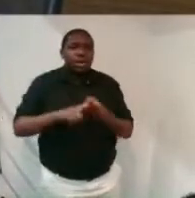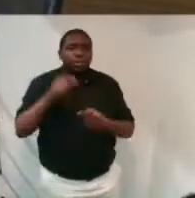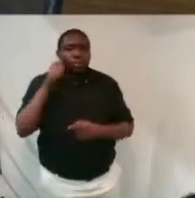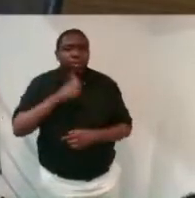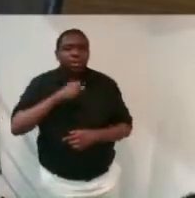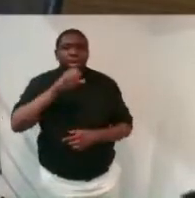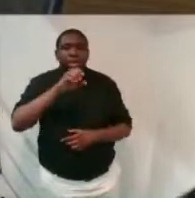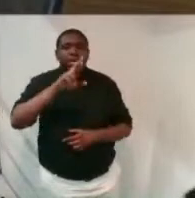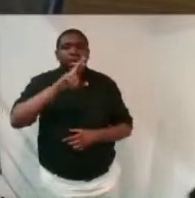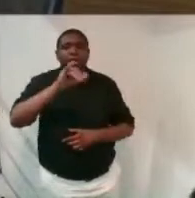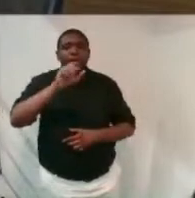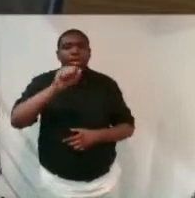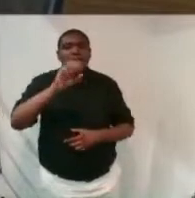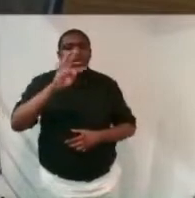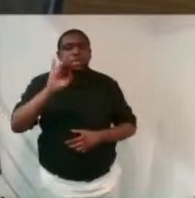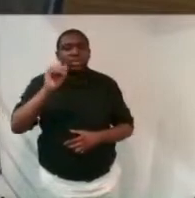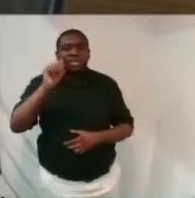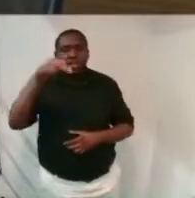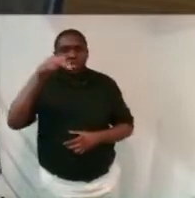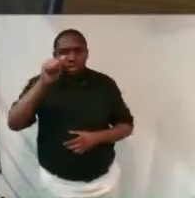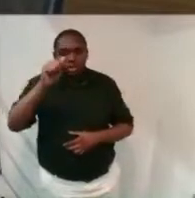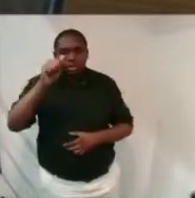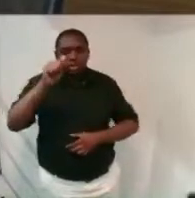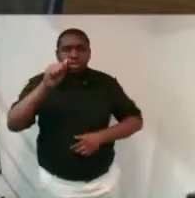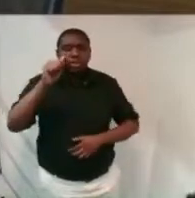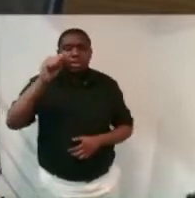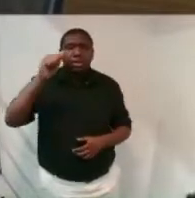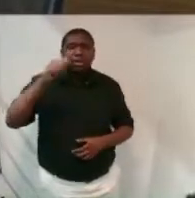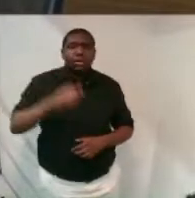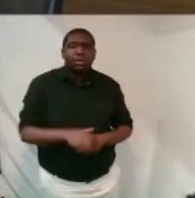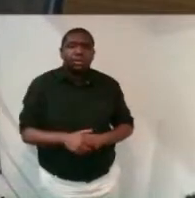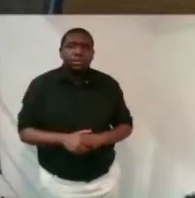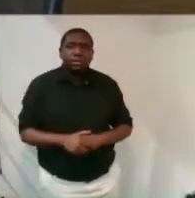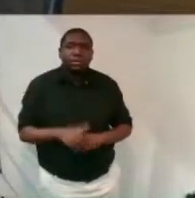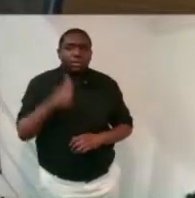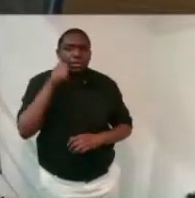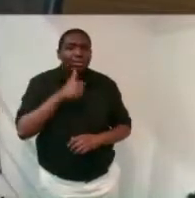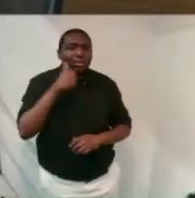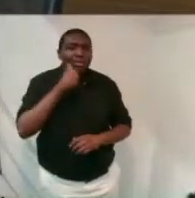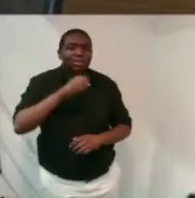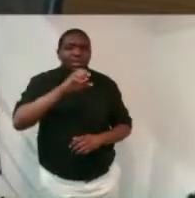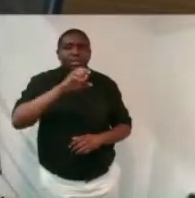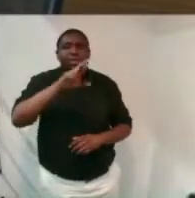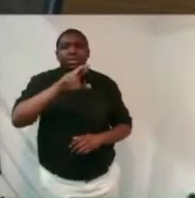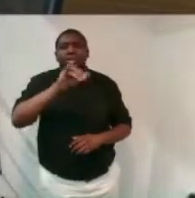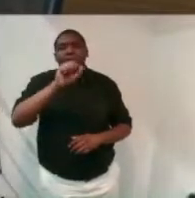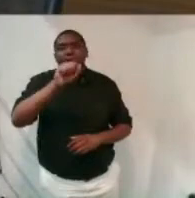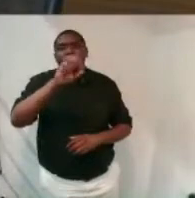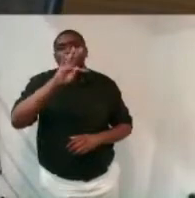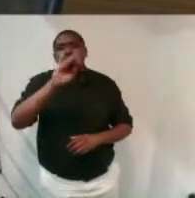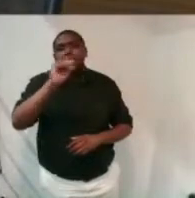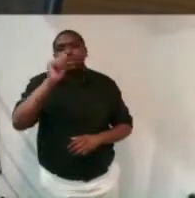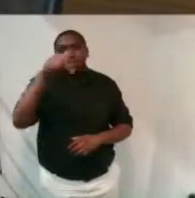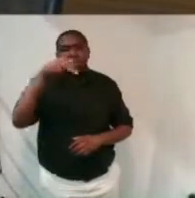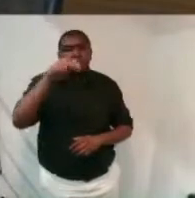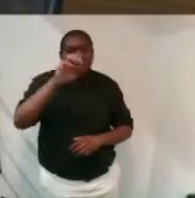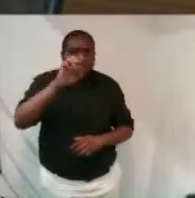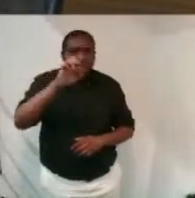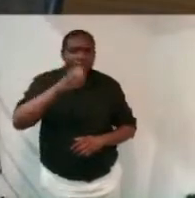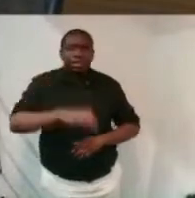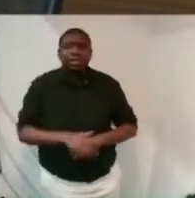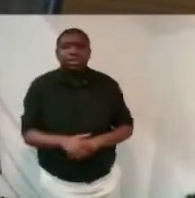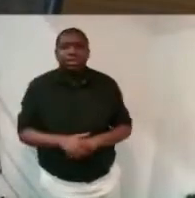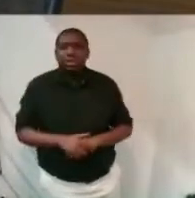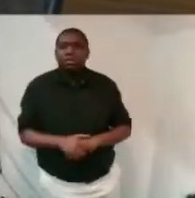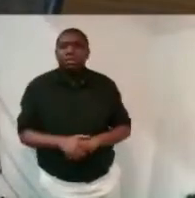Cristina Nascimento de Melo, a Cristiane Roberta Gomes de Faria Santos, daqui do